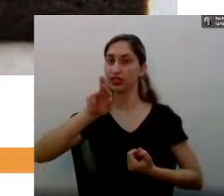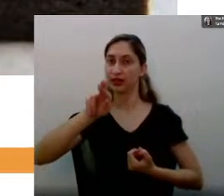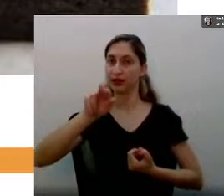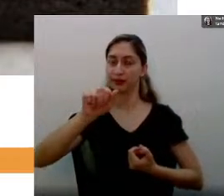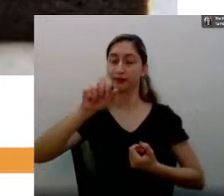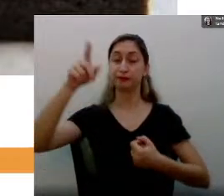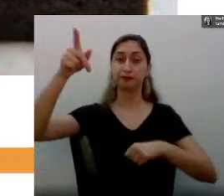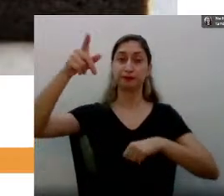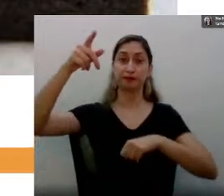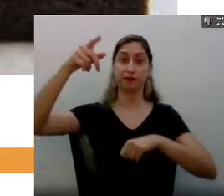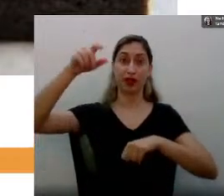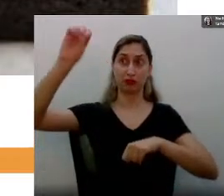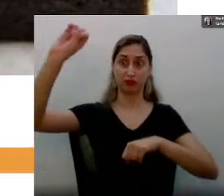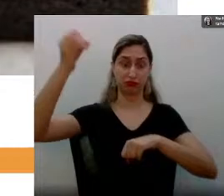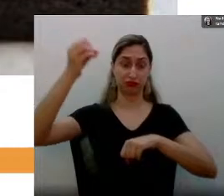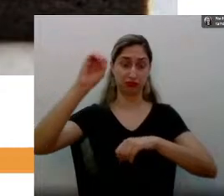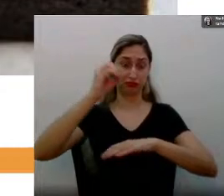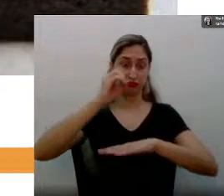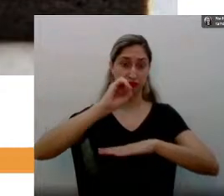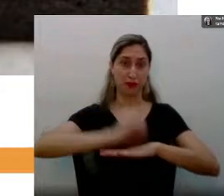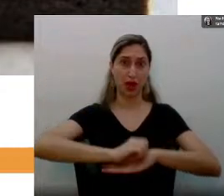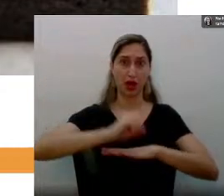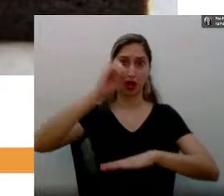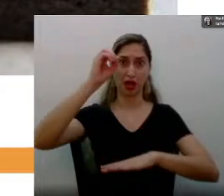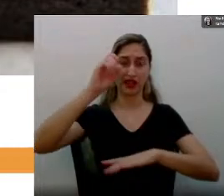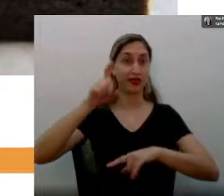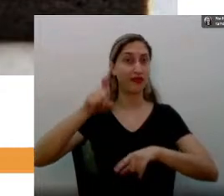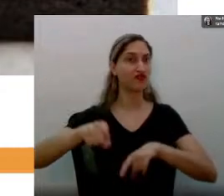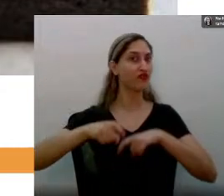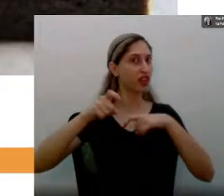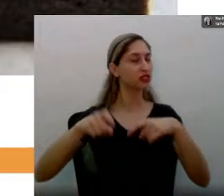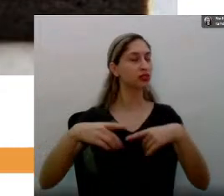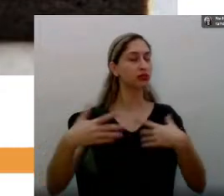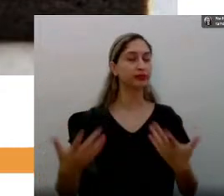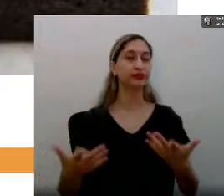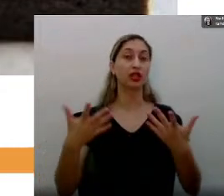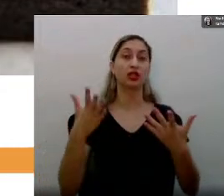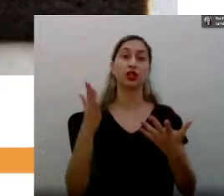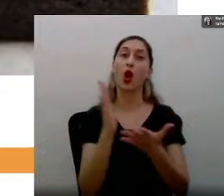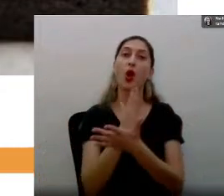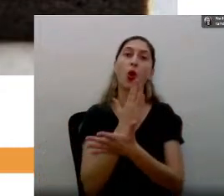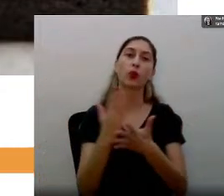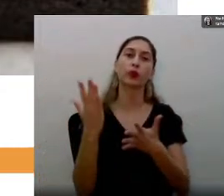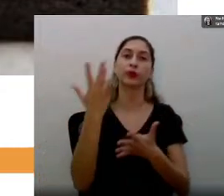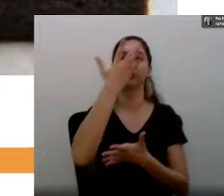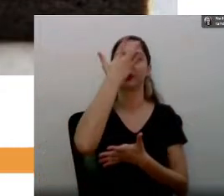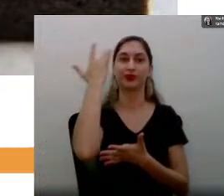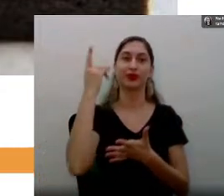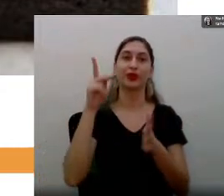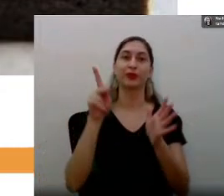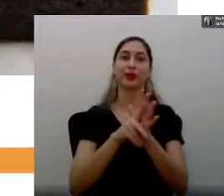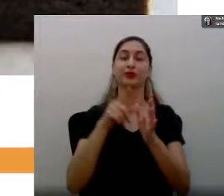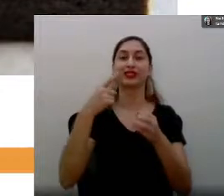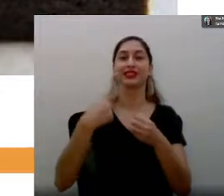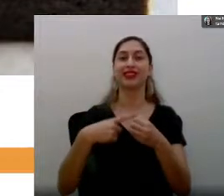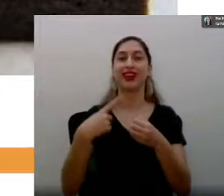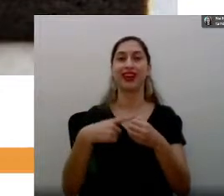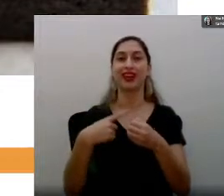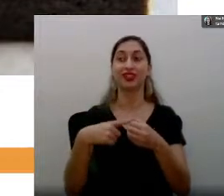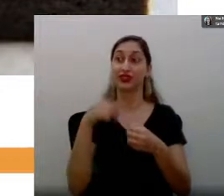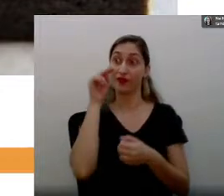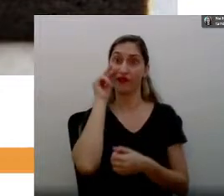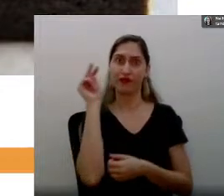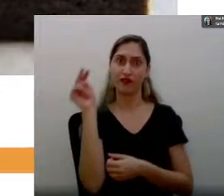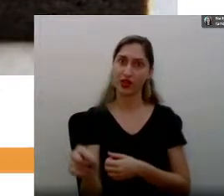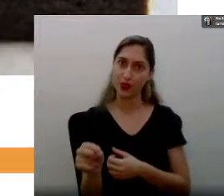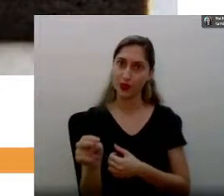é do grupo lá dos essa Lax eles estavam né eles eram na cidade Então olha só para você ver né E já tinha pessoas